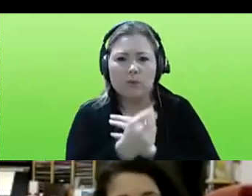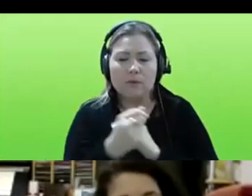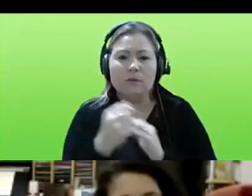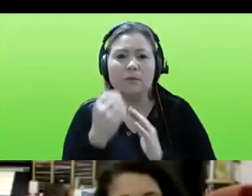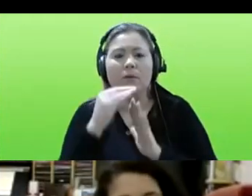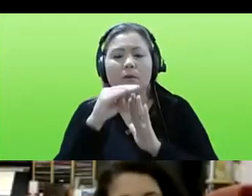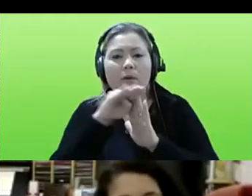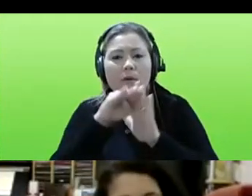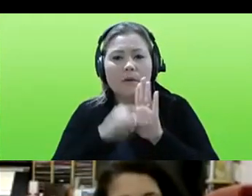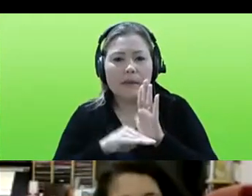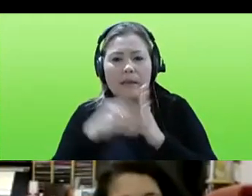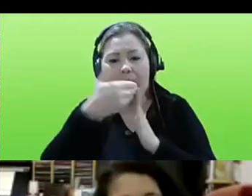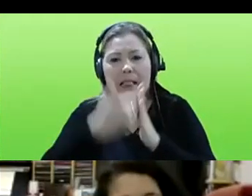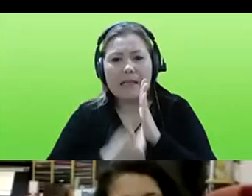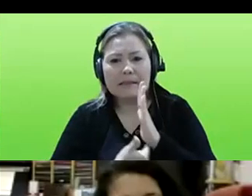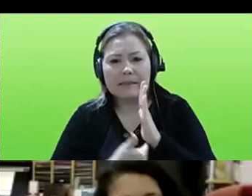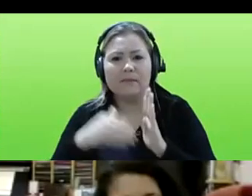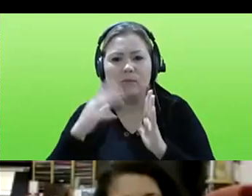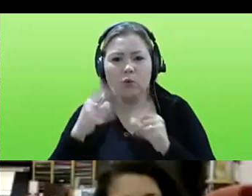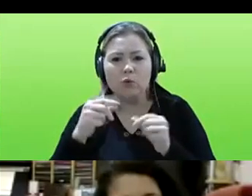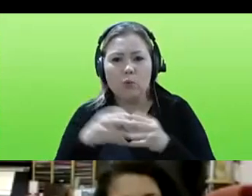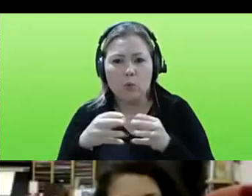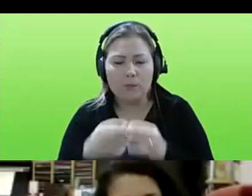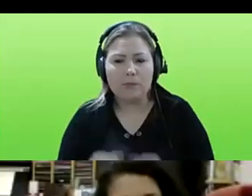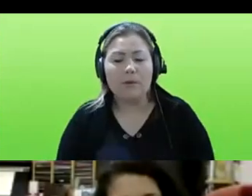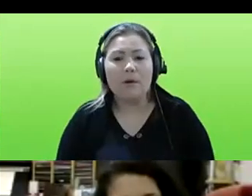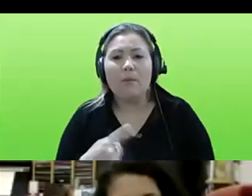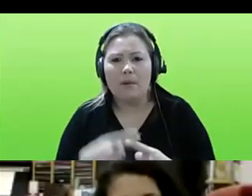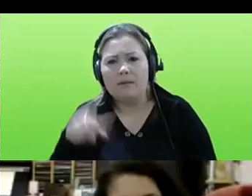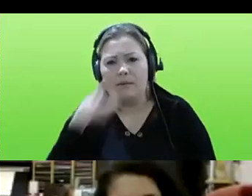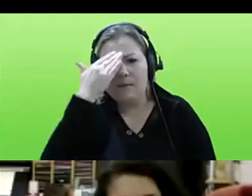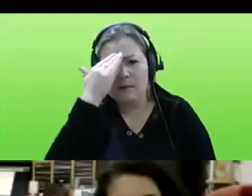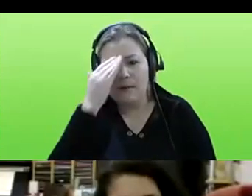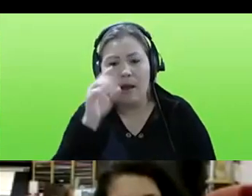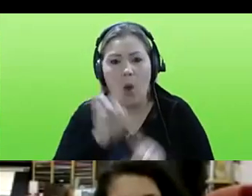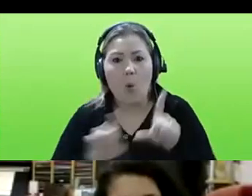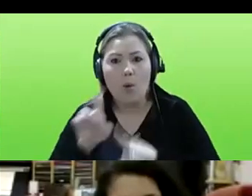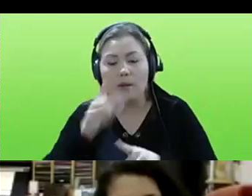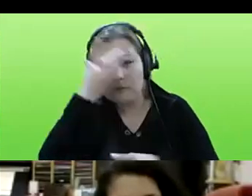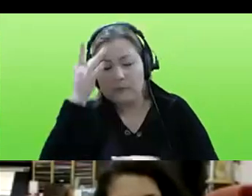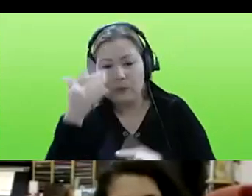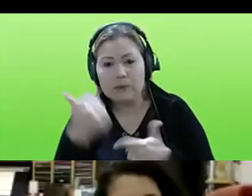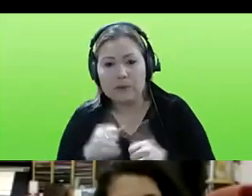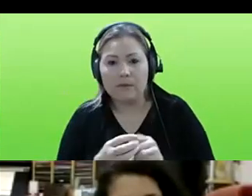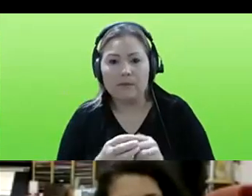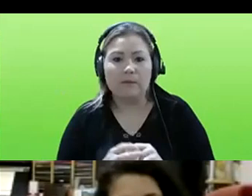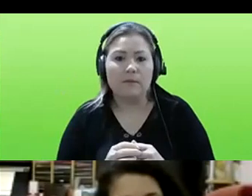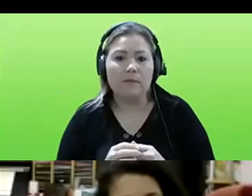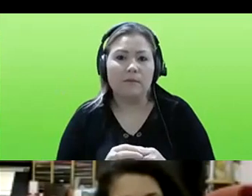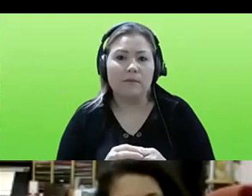uma lista de e-mails de todo o grupo. Tá? Porque vocês entenderam que algumas pessoas estavam